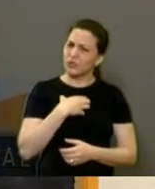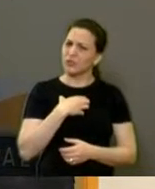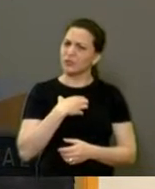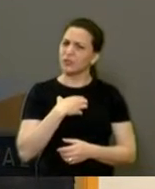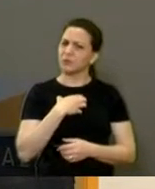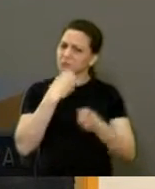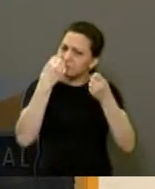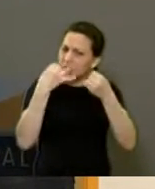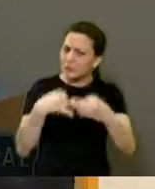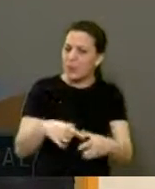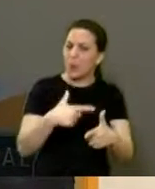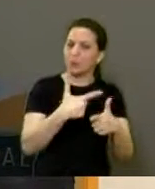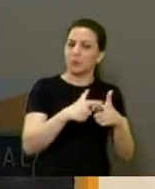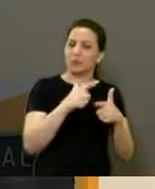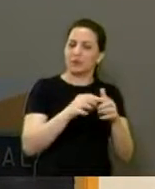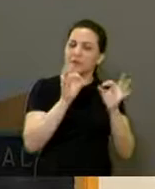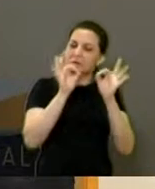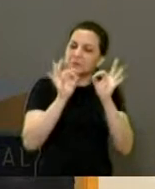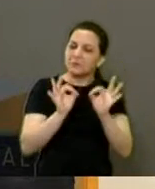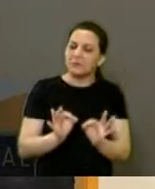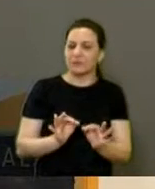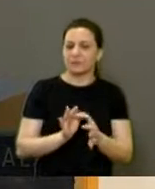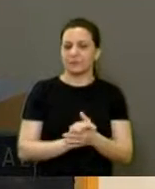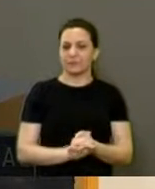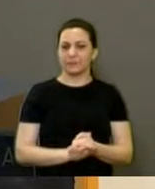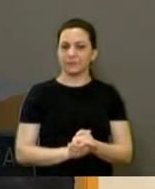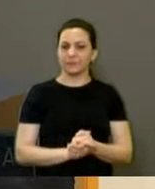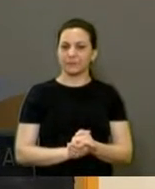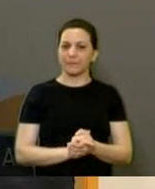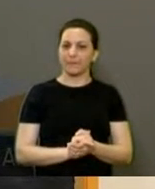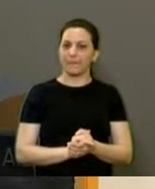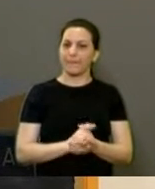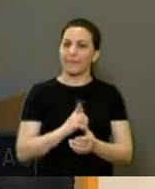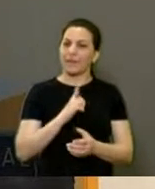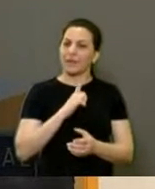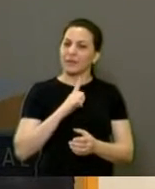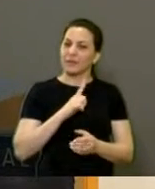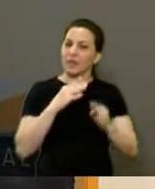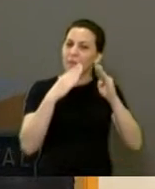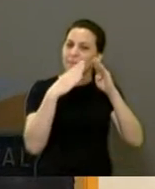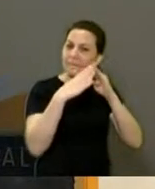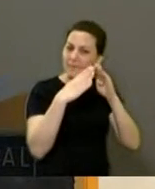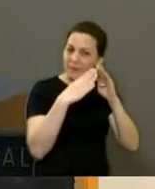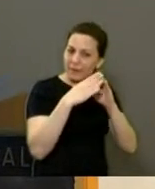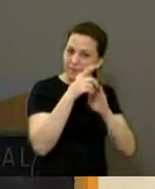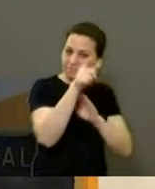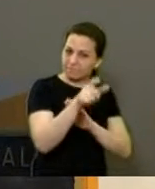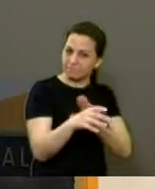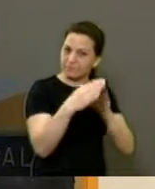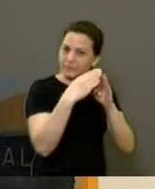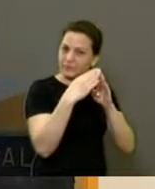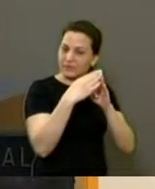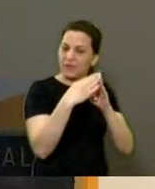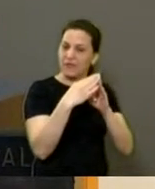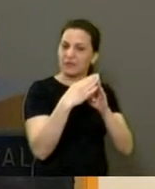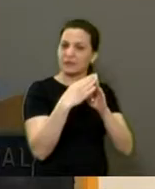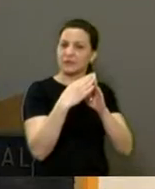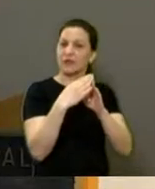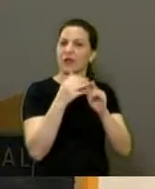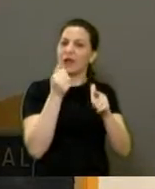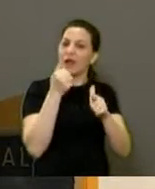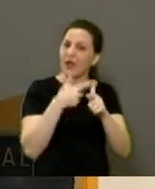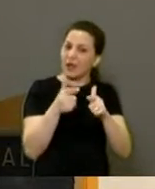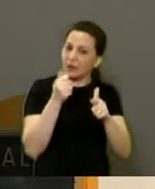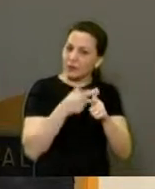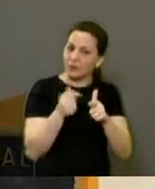justa, extremamente correta. É o seguinte, a pessoa tem uma casa para alugar. Ela aluga